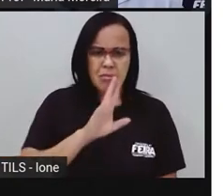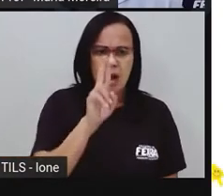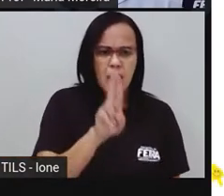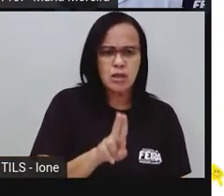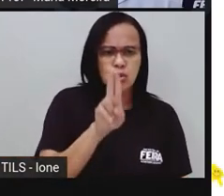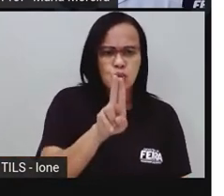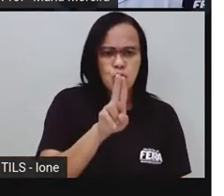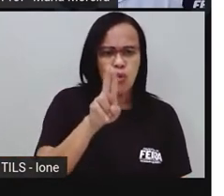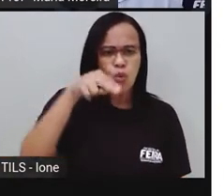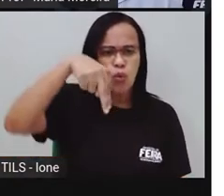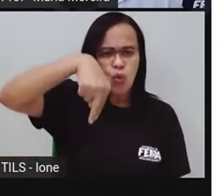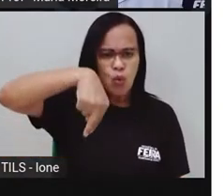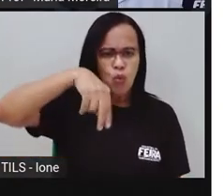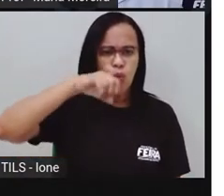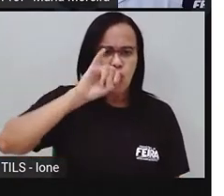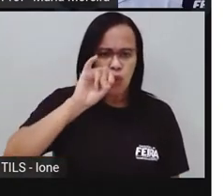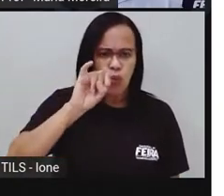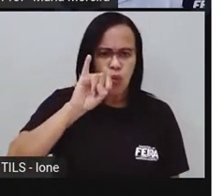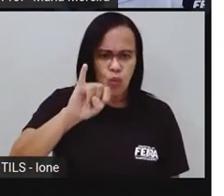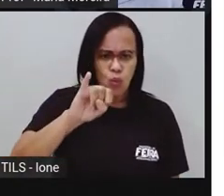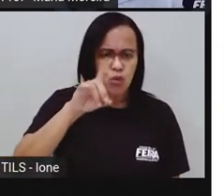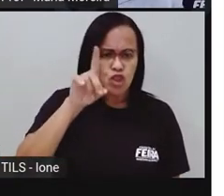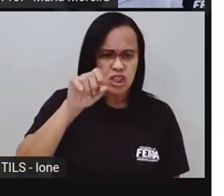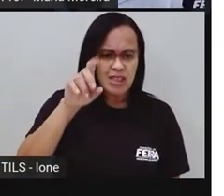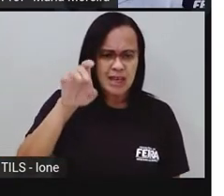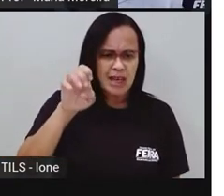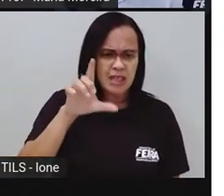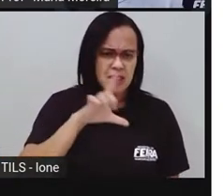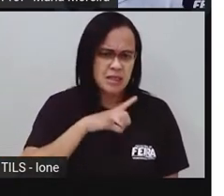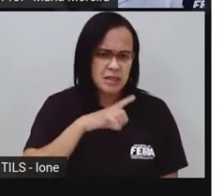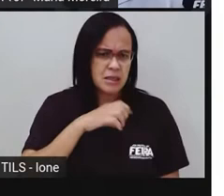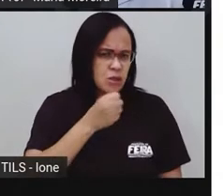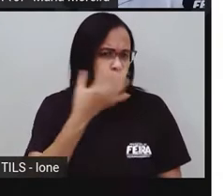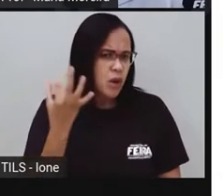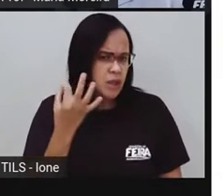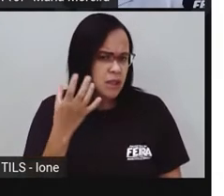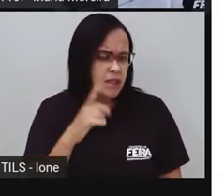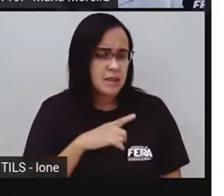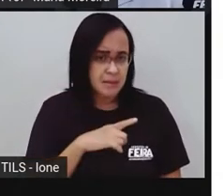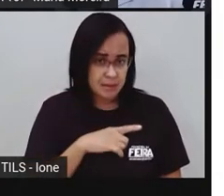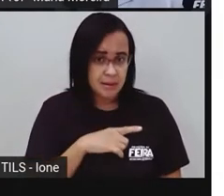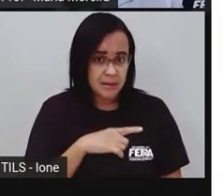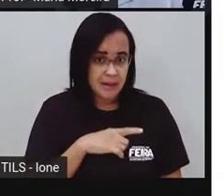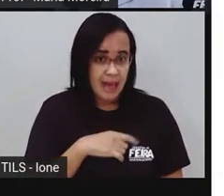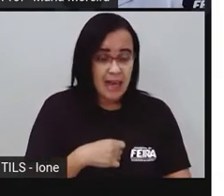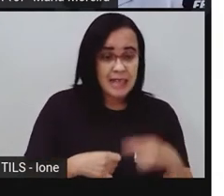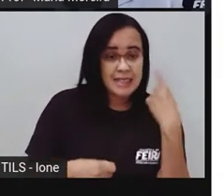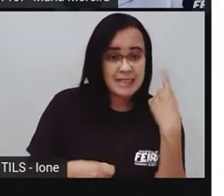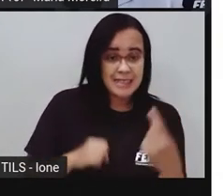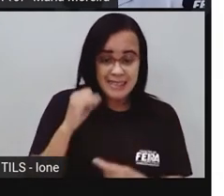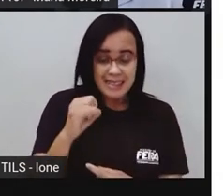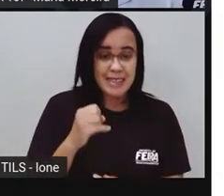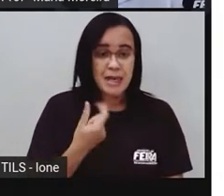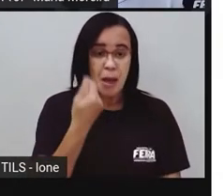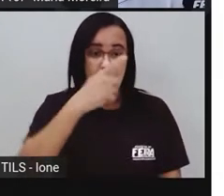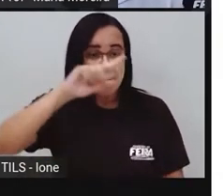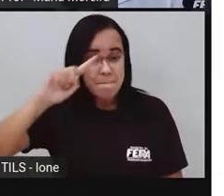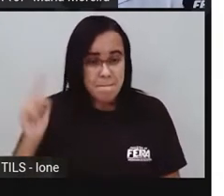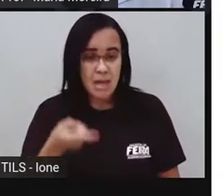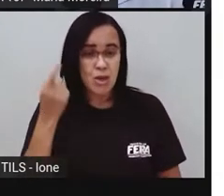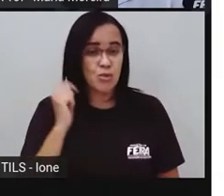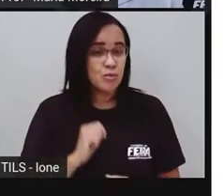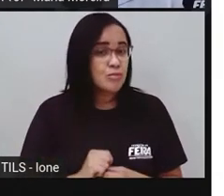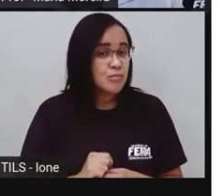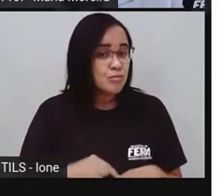mil unidades Quantas dezenas eu terei Oi Emil dezena Quantas dezenas eu tenho